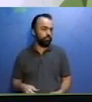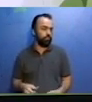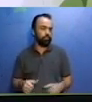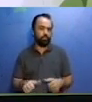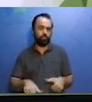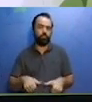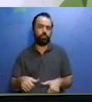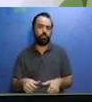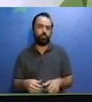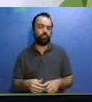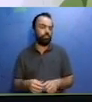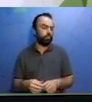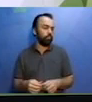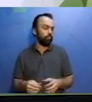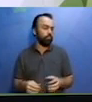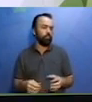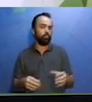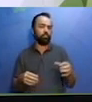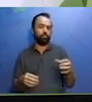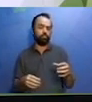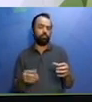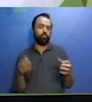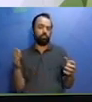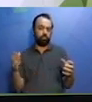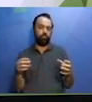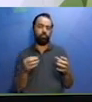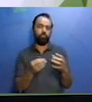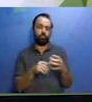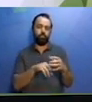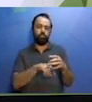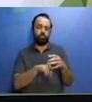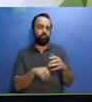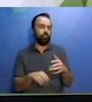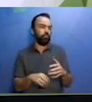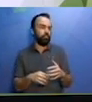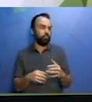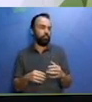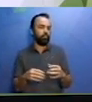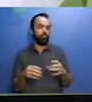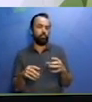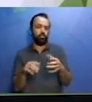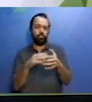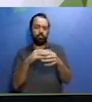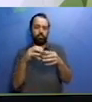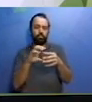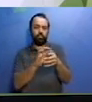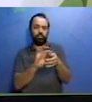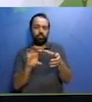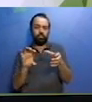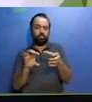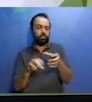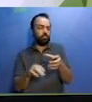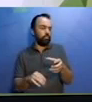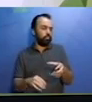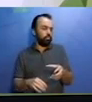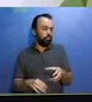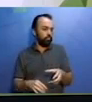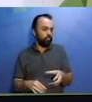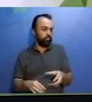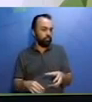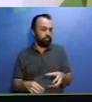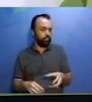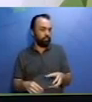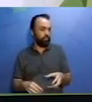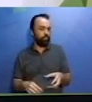mistura-se água, a areia sedimenta, o sobrenadante vai ficar separado, só que aí eu posso usar